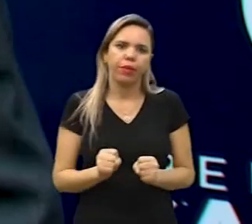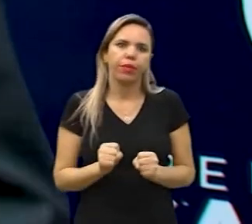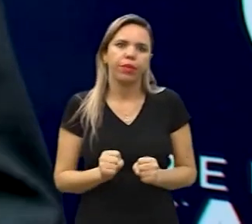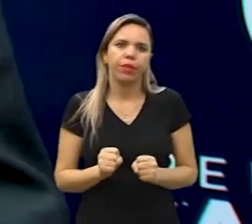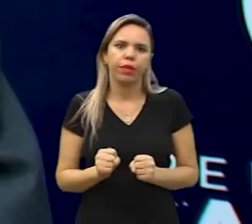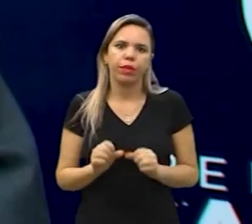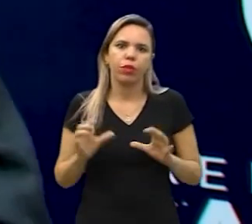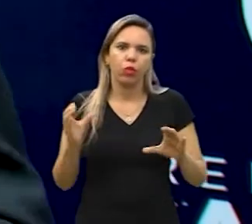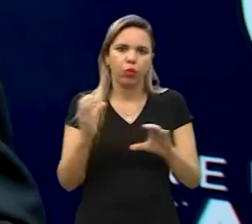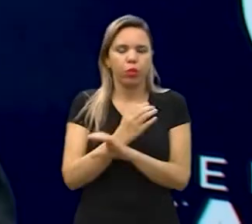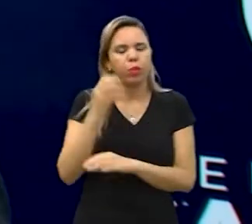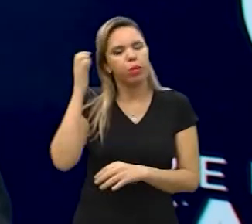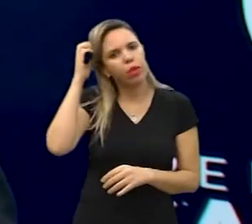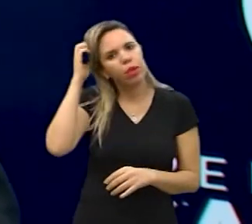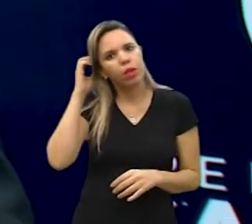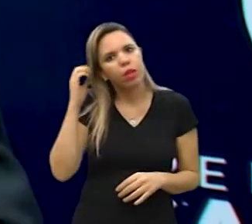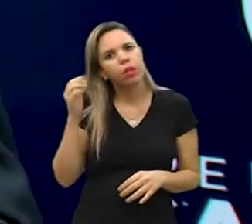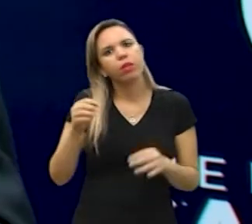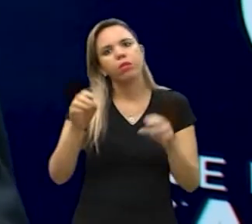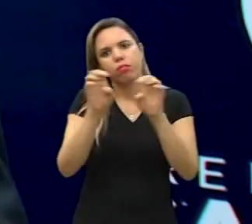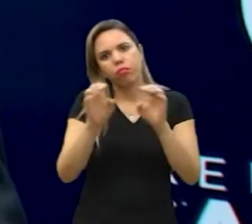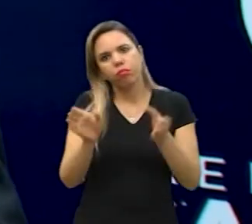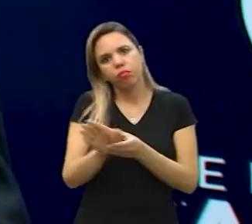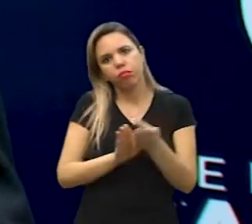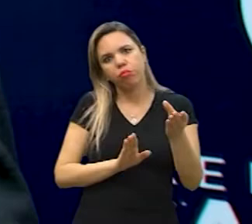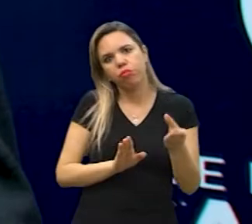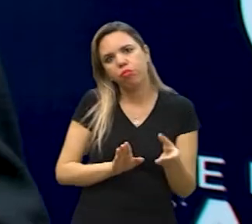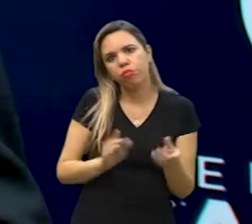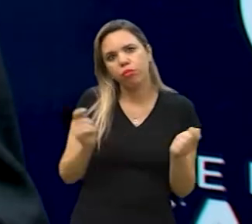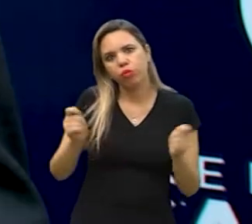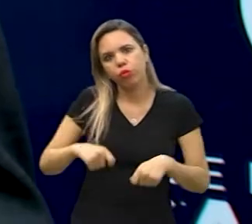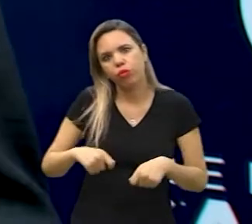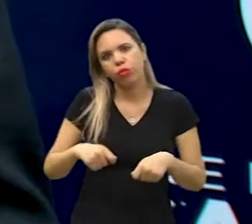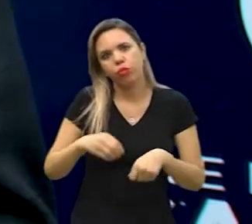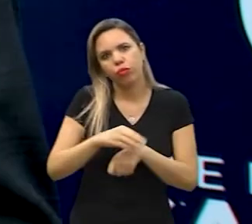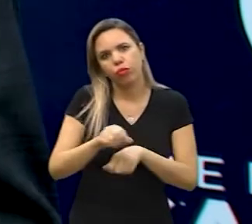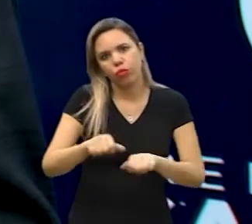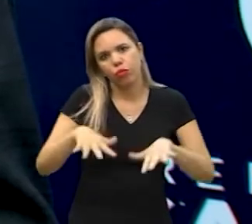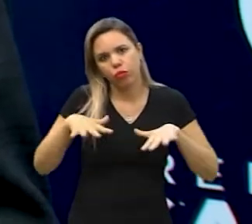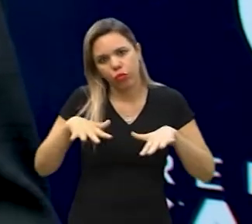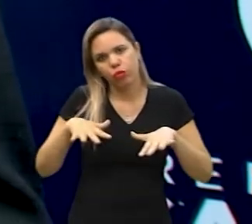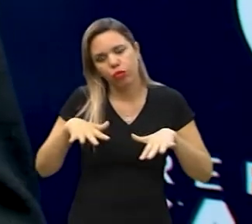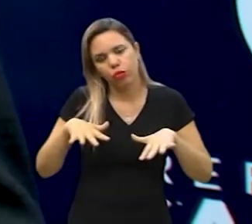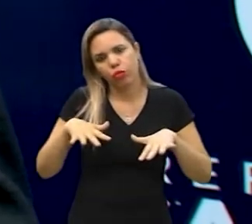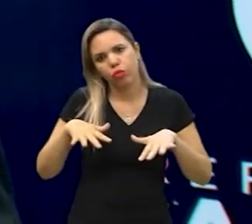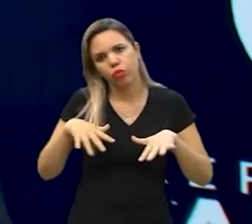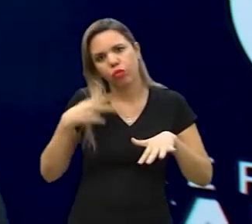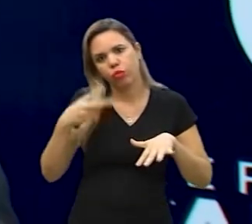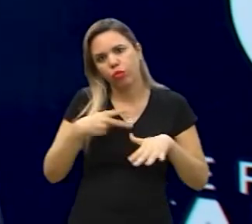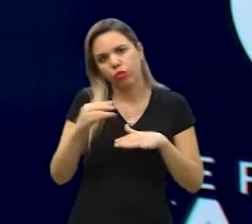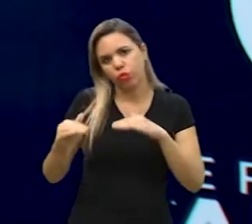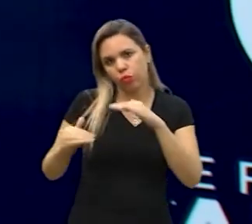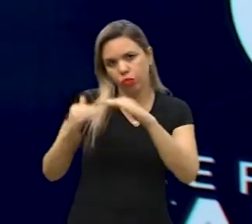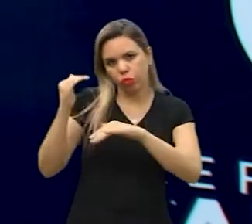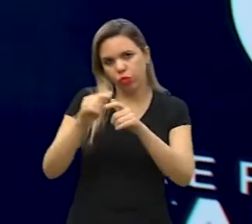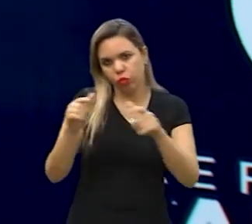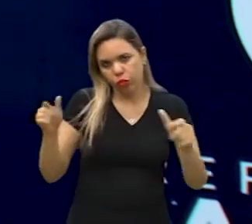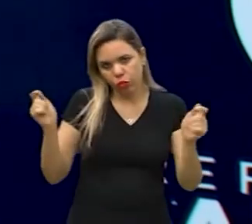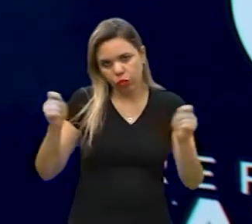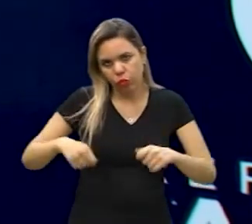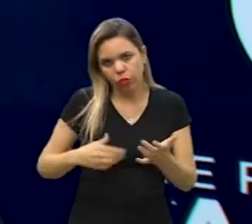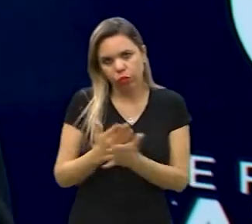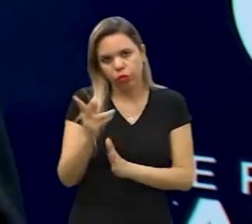podemos, ele está totalmente instruído, nós podemos enviar ao plenário para que o plenário